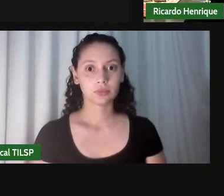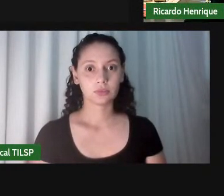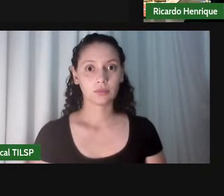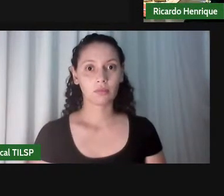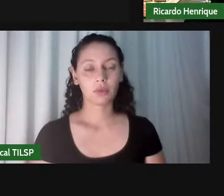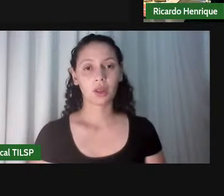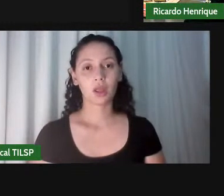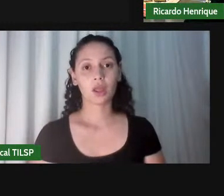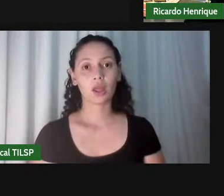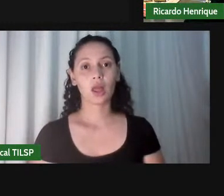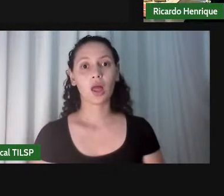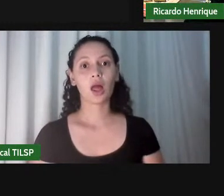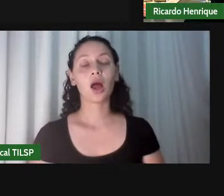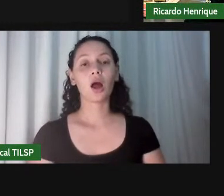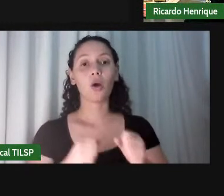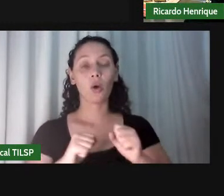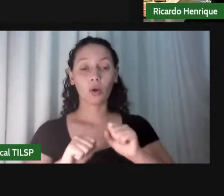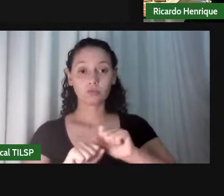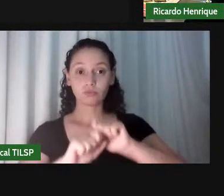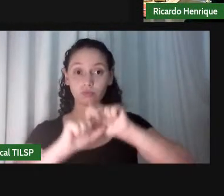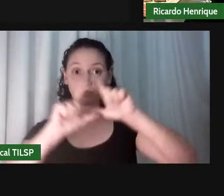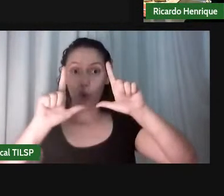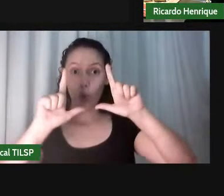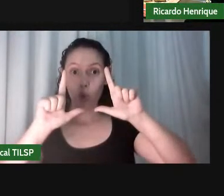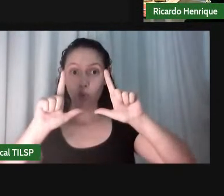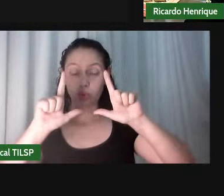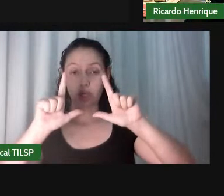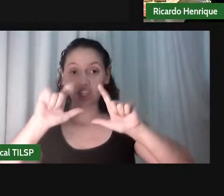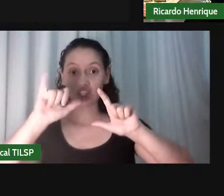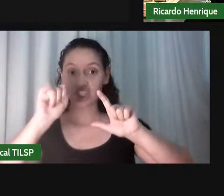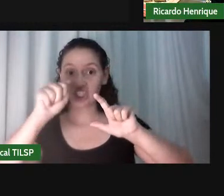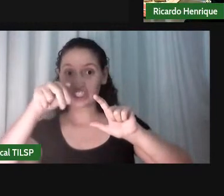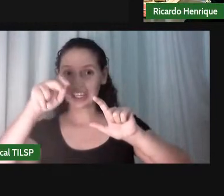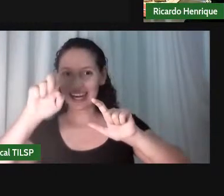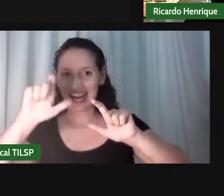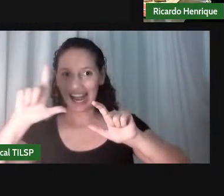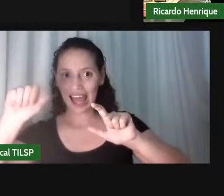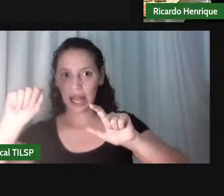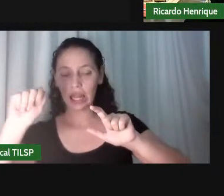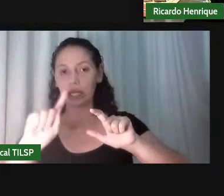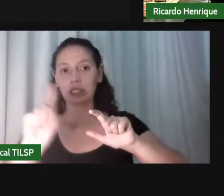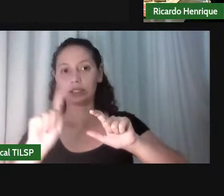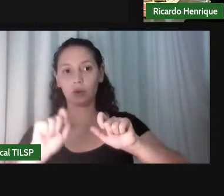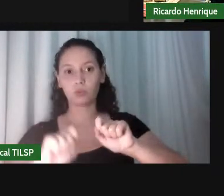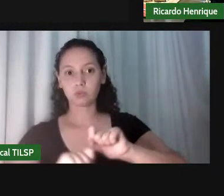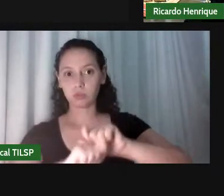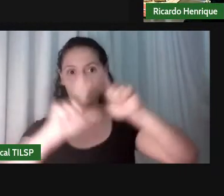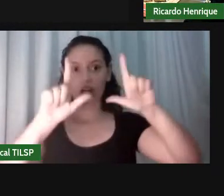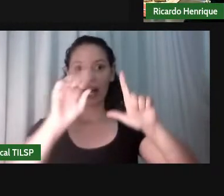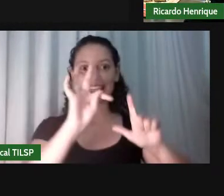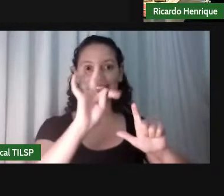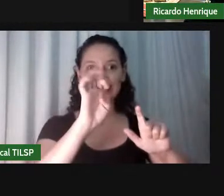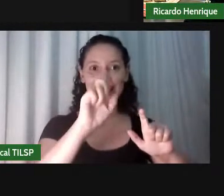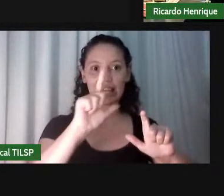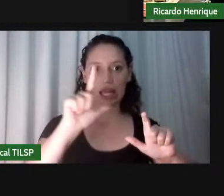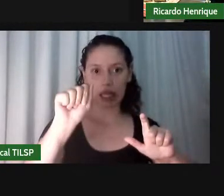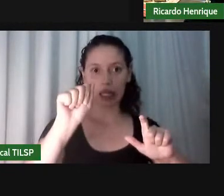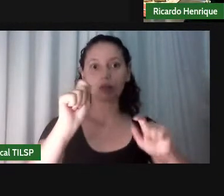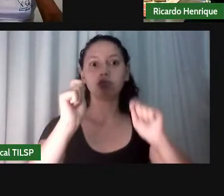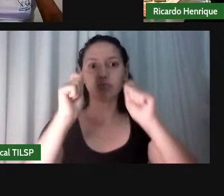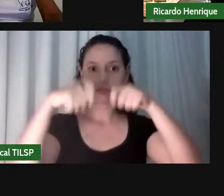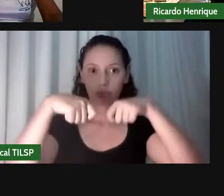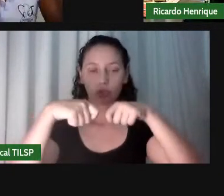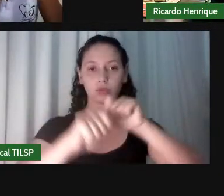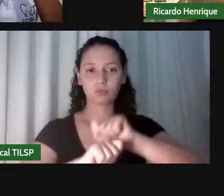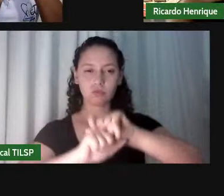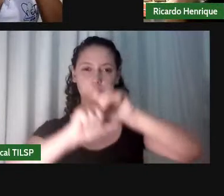compartilhando a sua tela, não compartilha a janela, que não vai funcionar, é o que aconteceu no meu. Tá. Compartilha a tela inteira